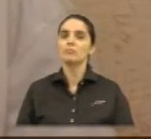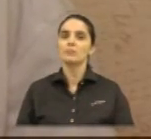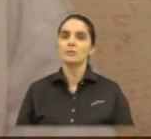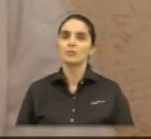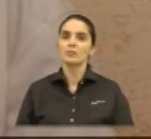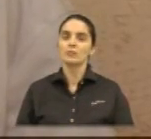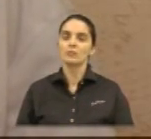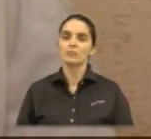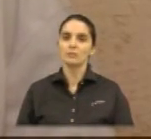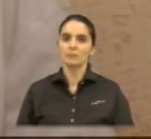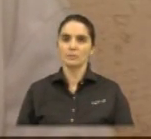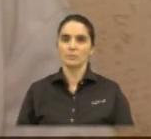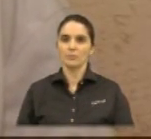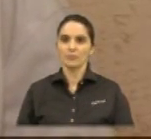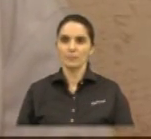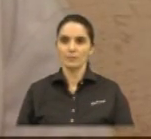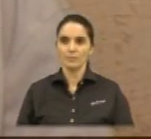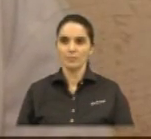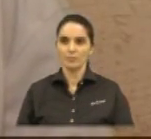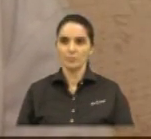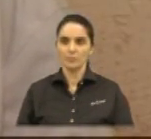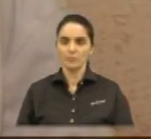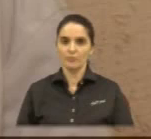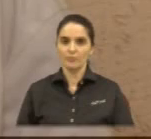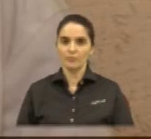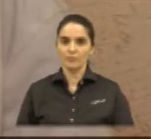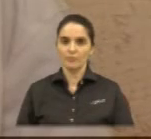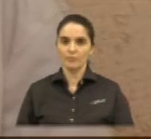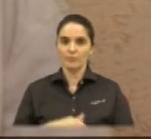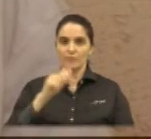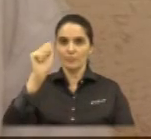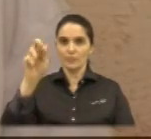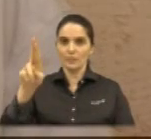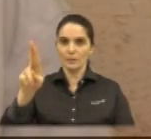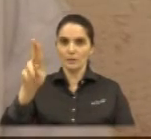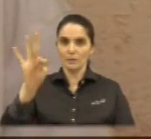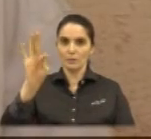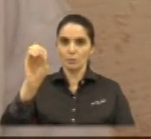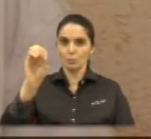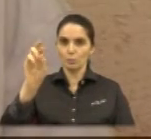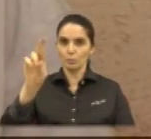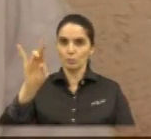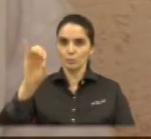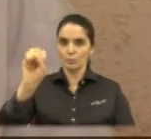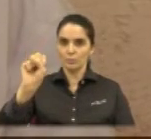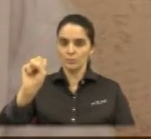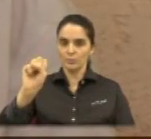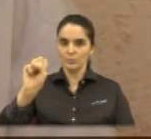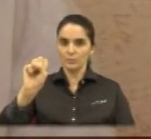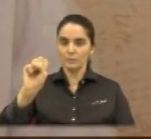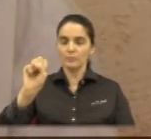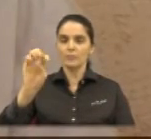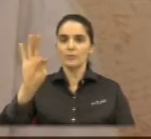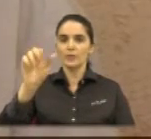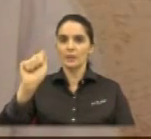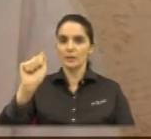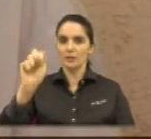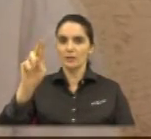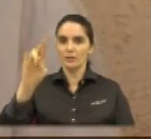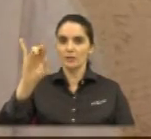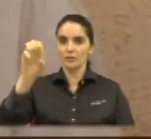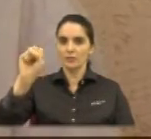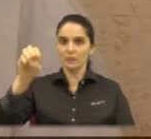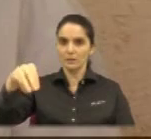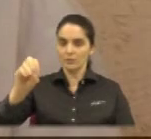e não a falta de autoritarismo, e uma série de coisas que acabam afastando as pessoas